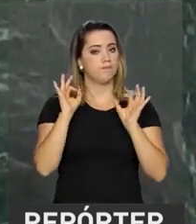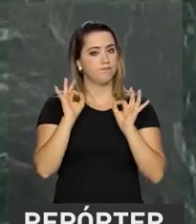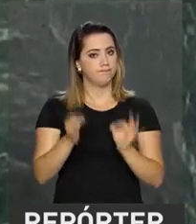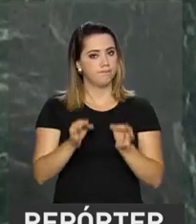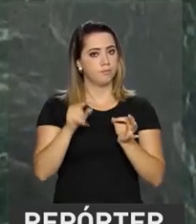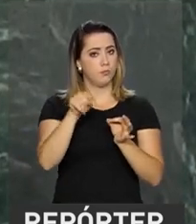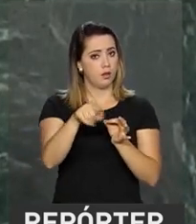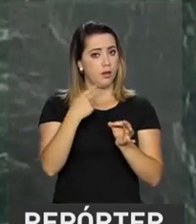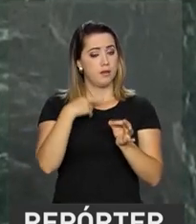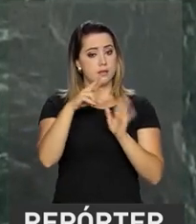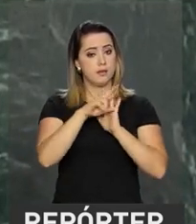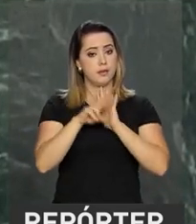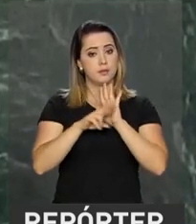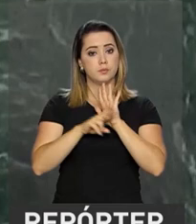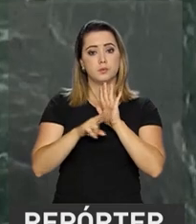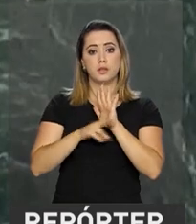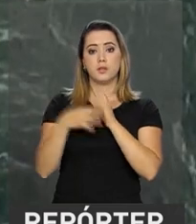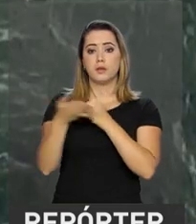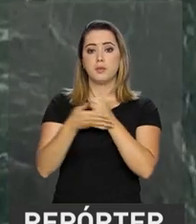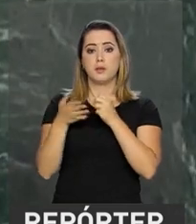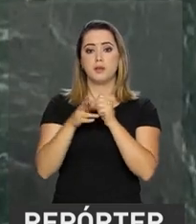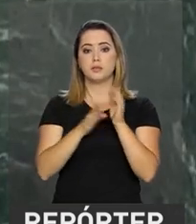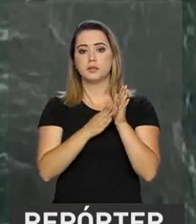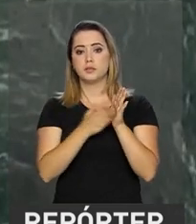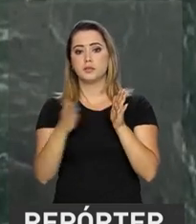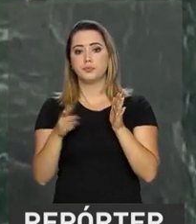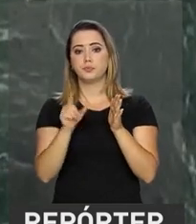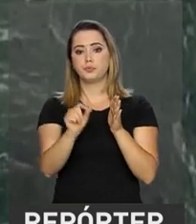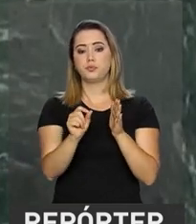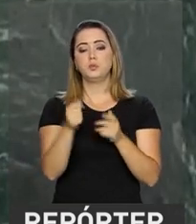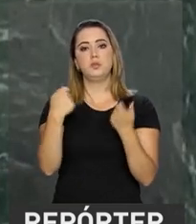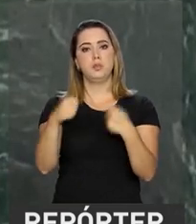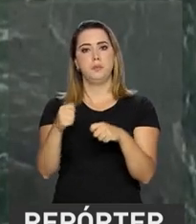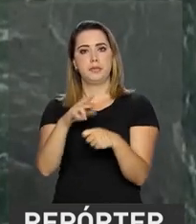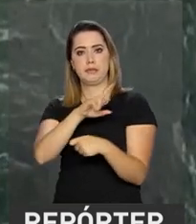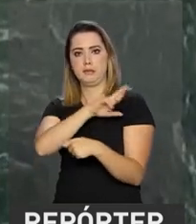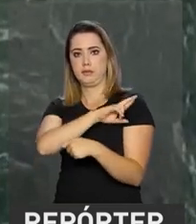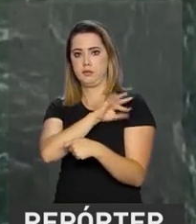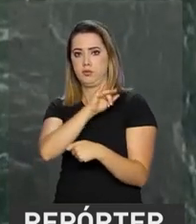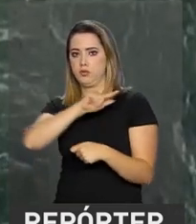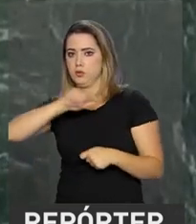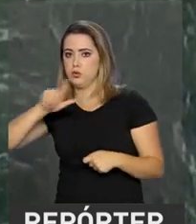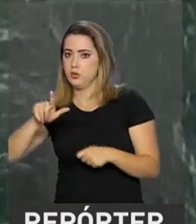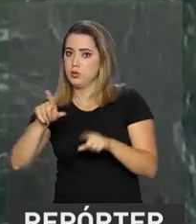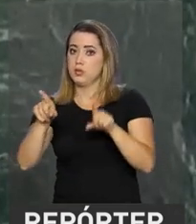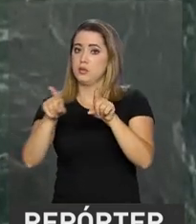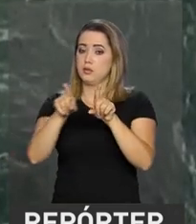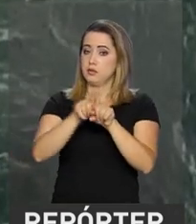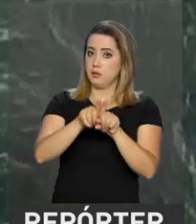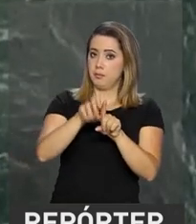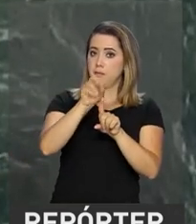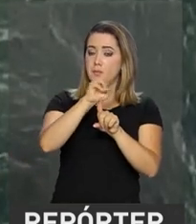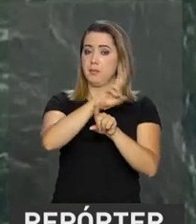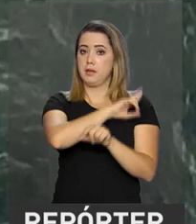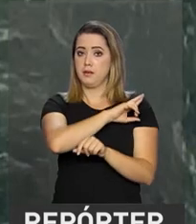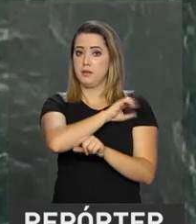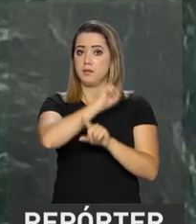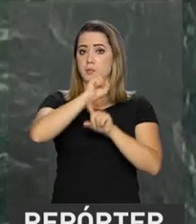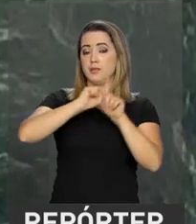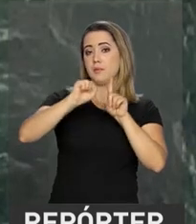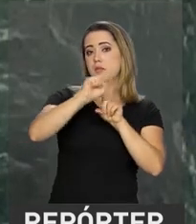prática, esta regra elementar: sem responsabilidade fiscal, a responsabilidade